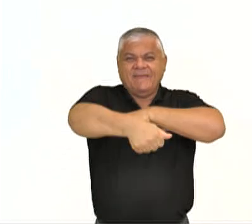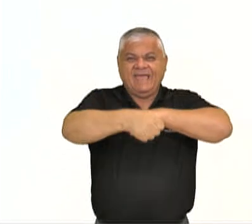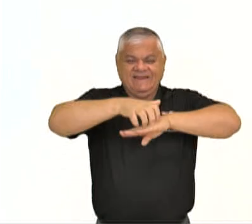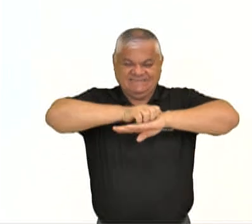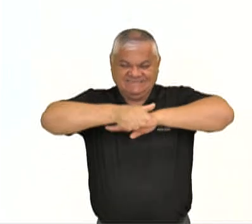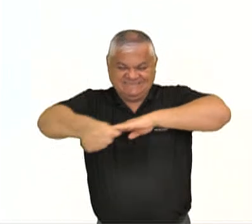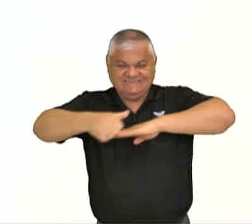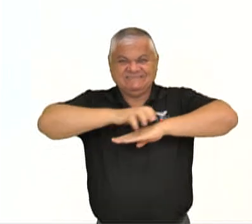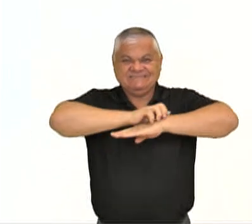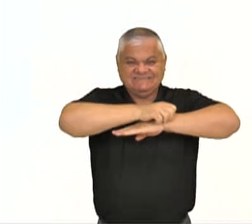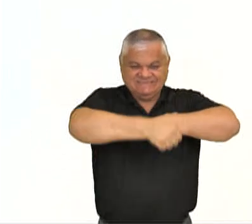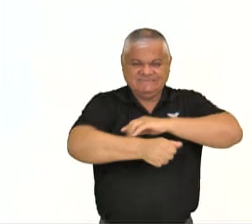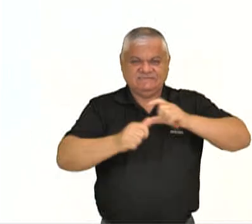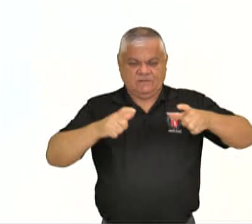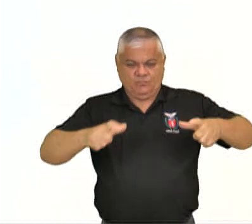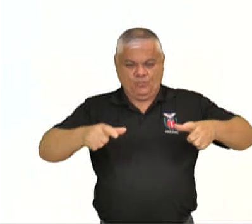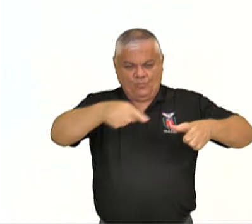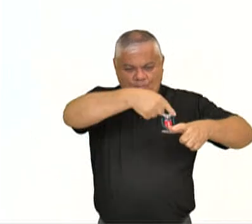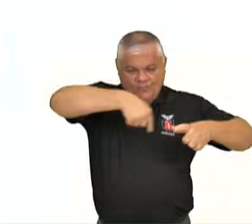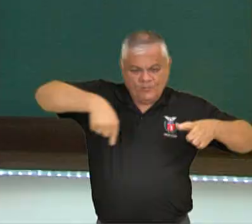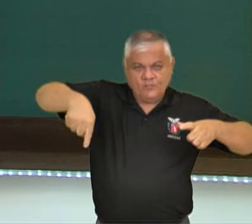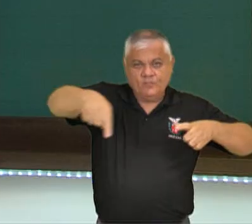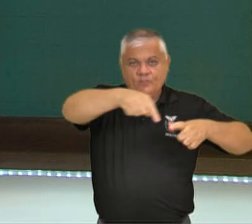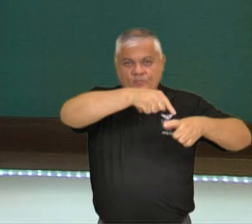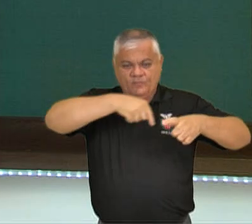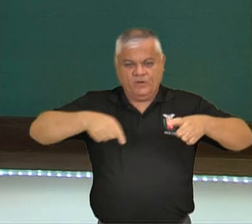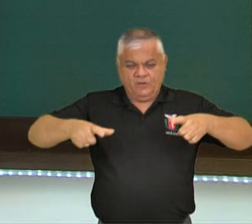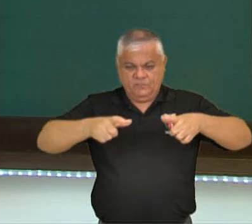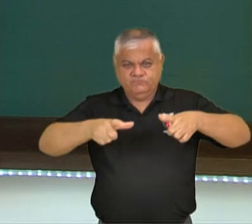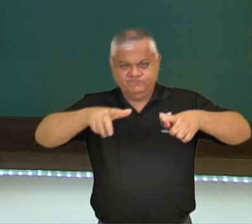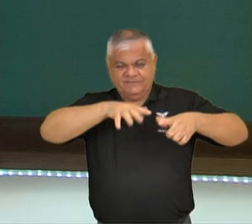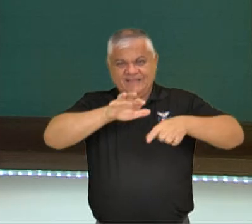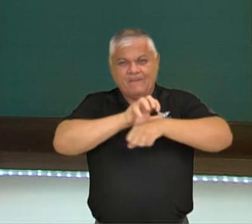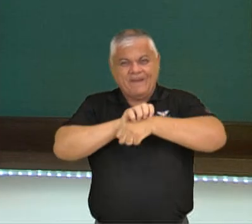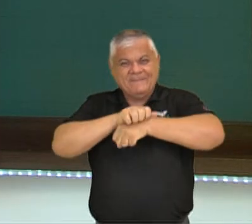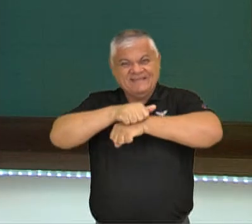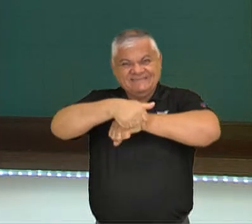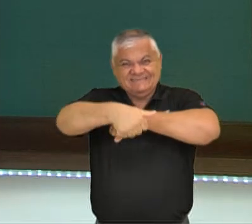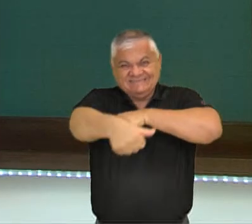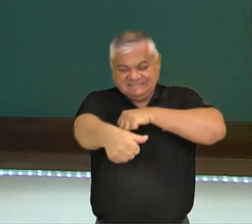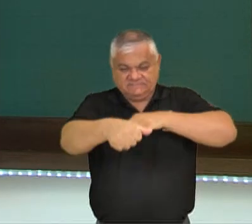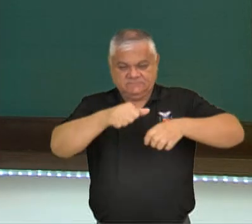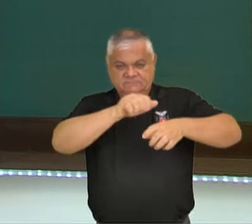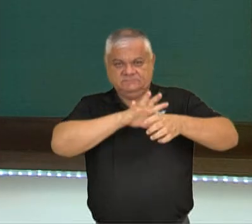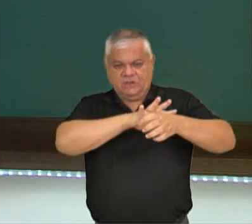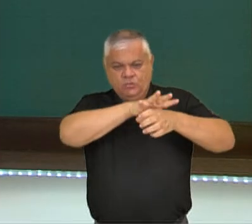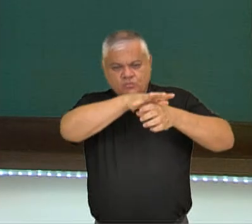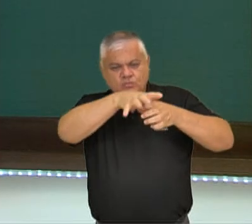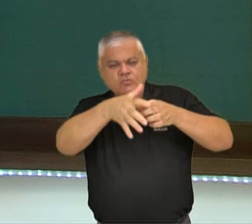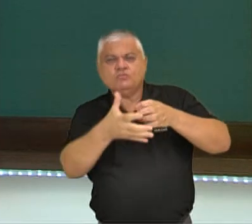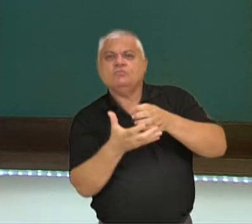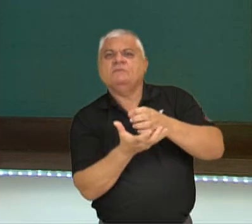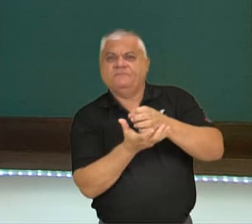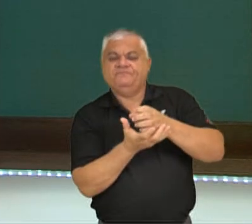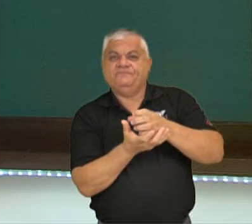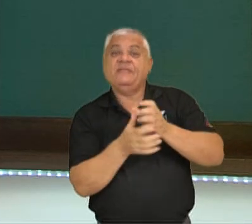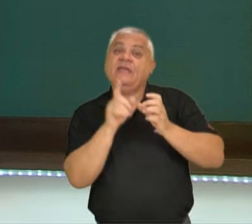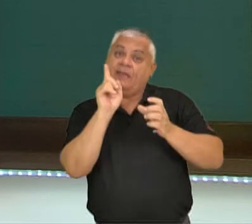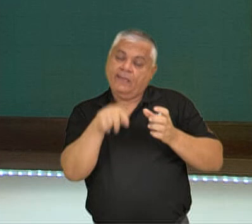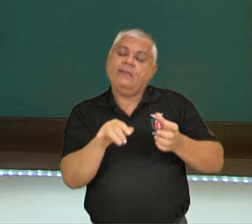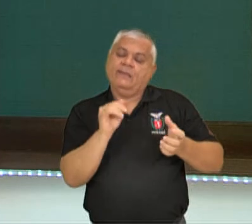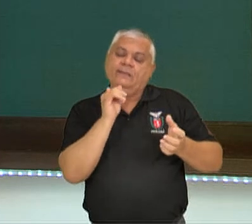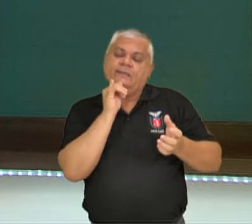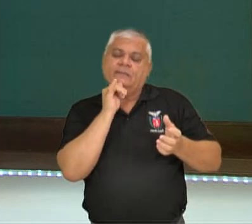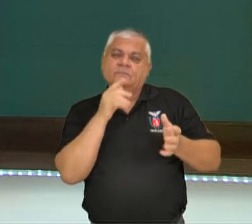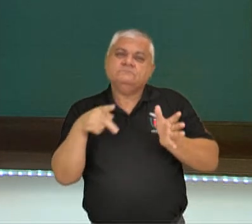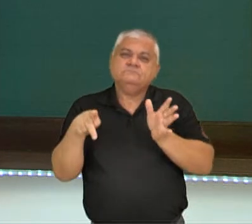esticada, numa armação estreita, num aro, uma pele, né? Agora, atualmente, essa pele ela é